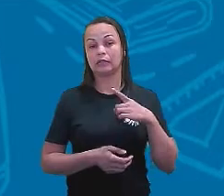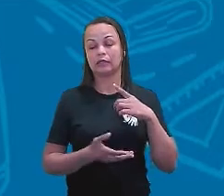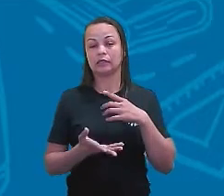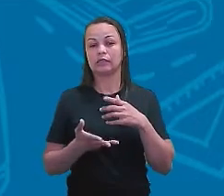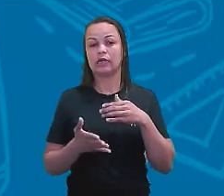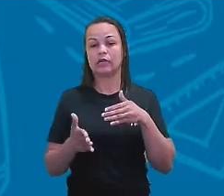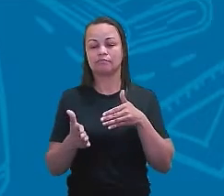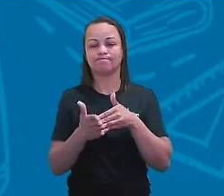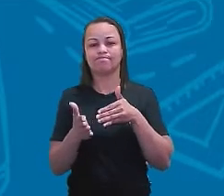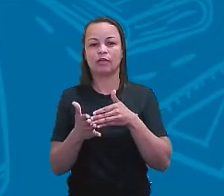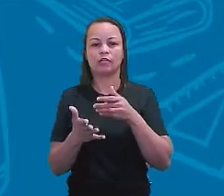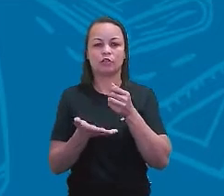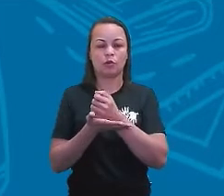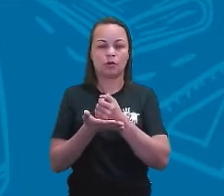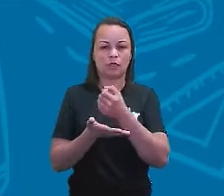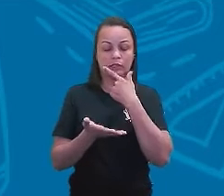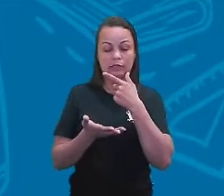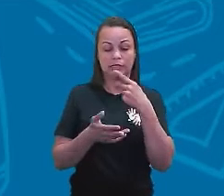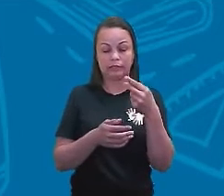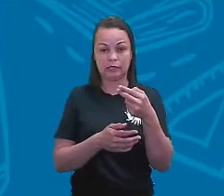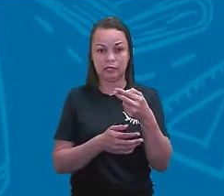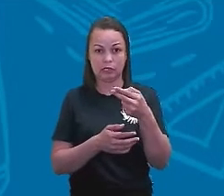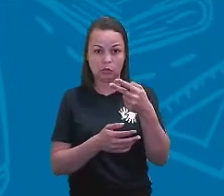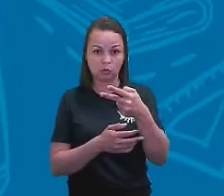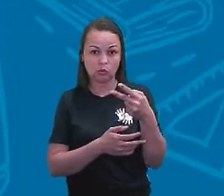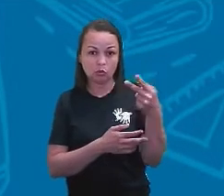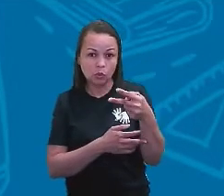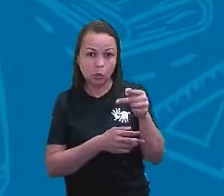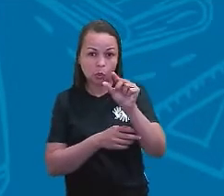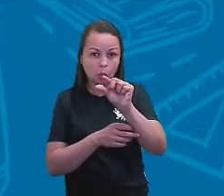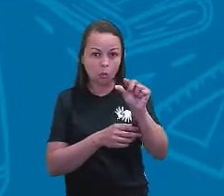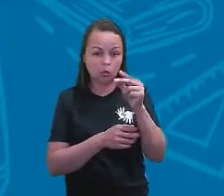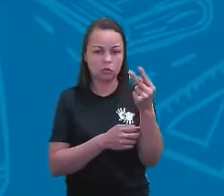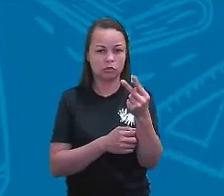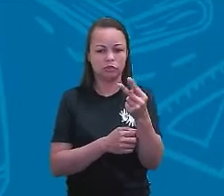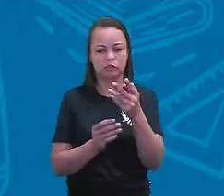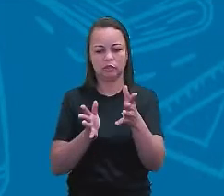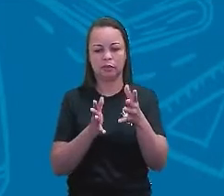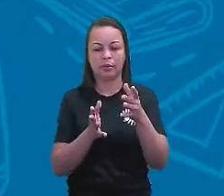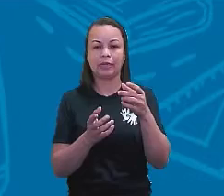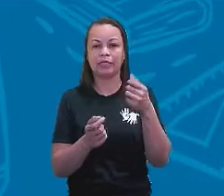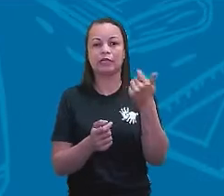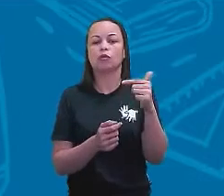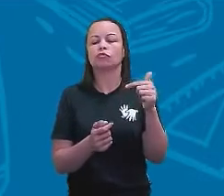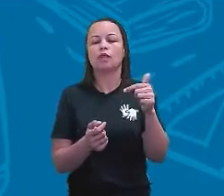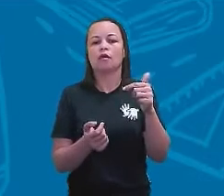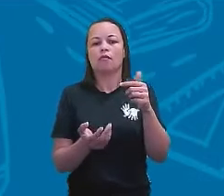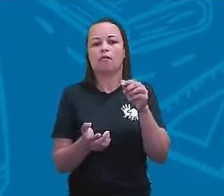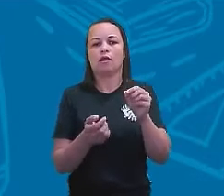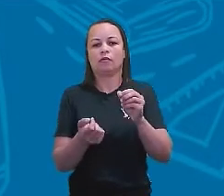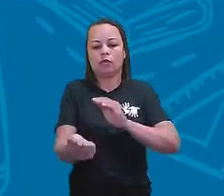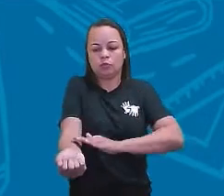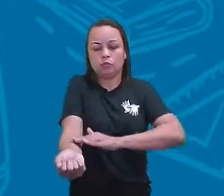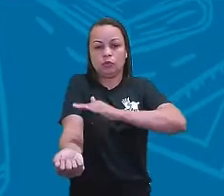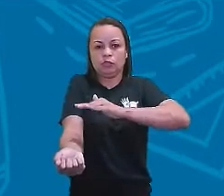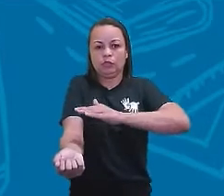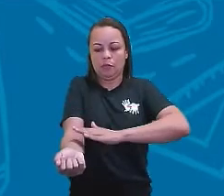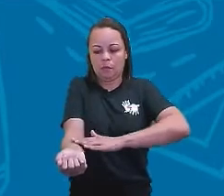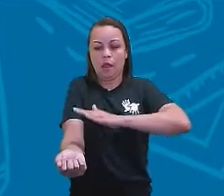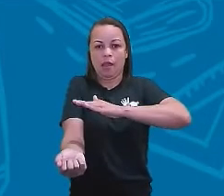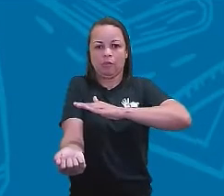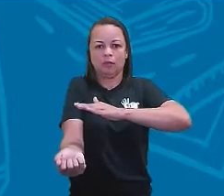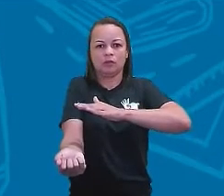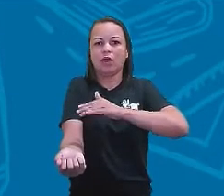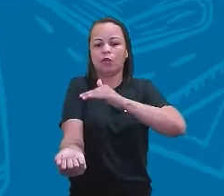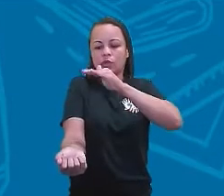impedem, por exemplo, a ação da anginotensina 2, fazendo com quê? Para que não ocorra essa vasoconstricção, para que a pessoa tenha, por exemplo, se está no estado de